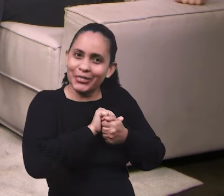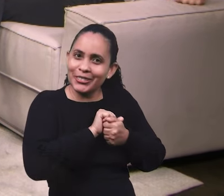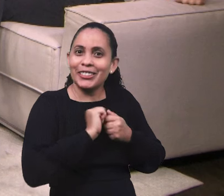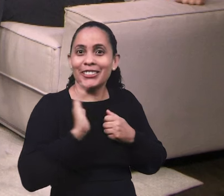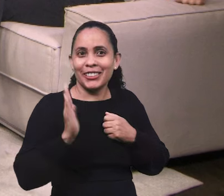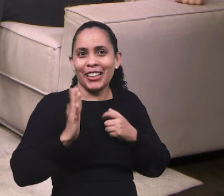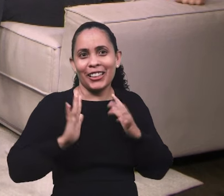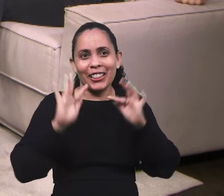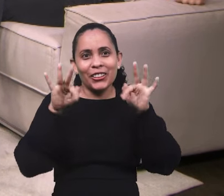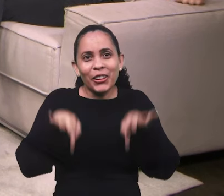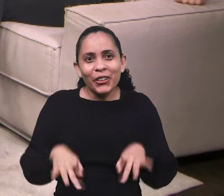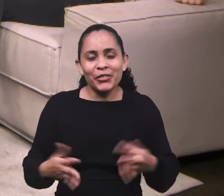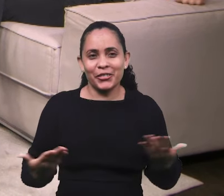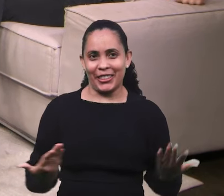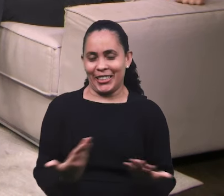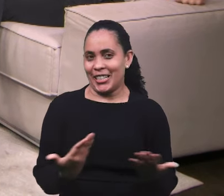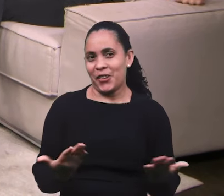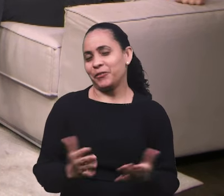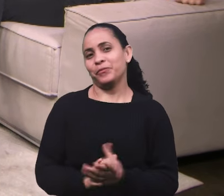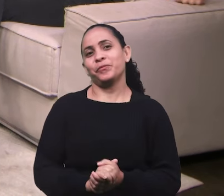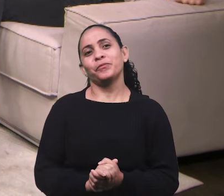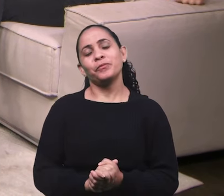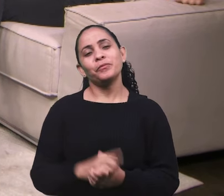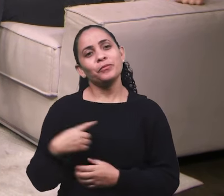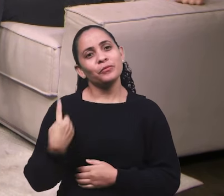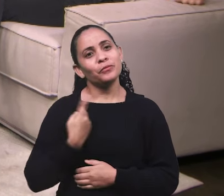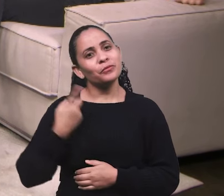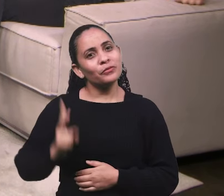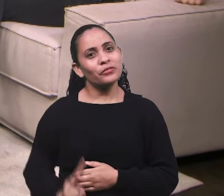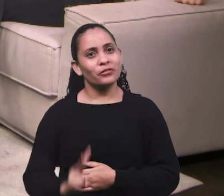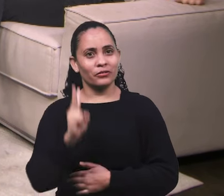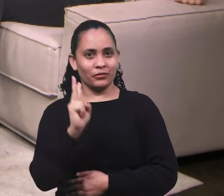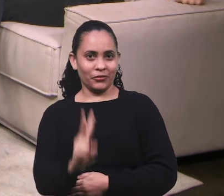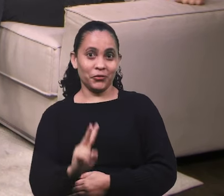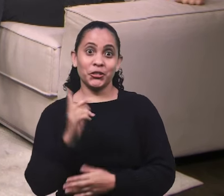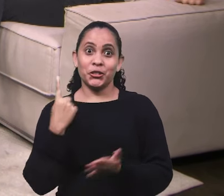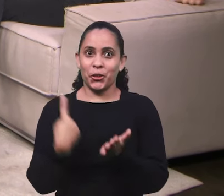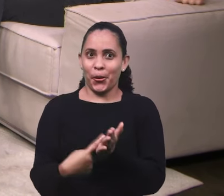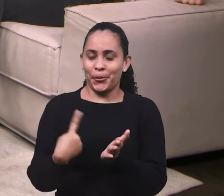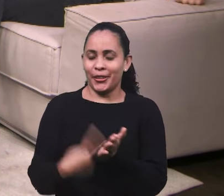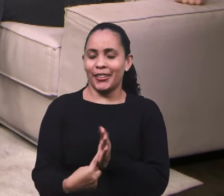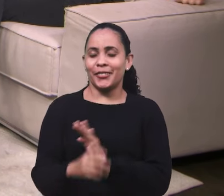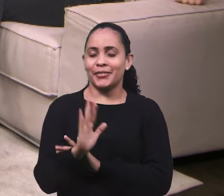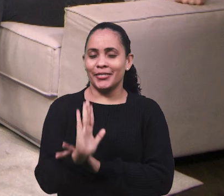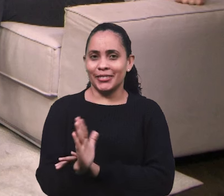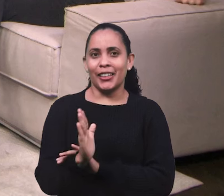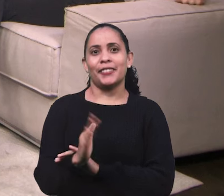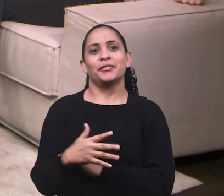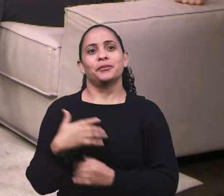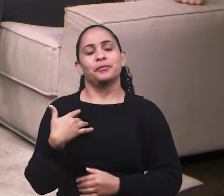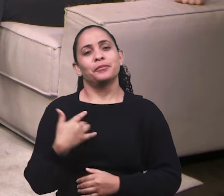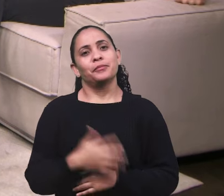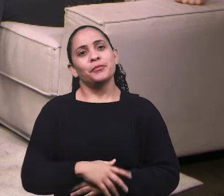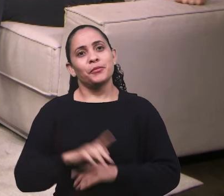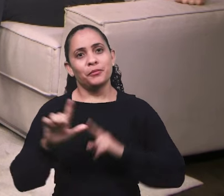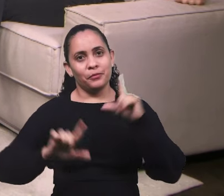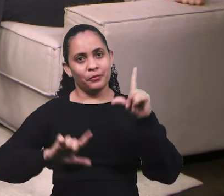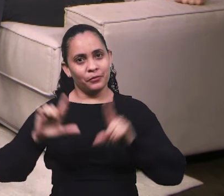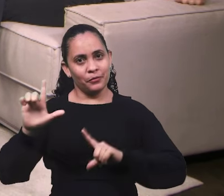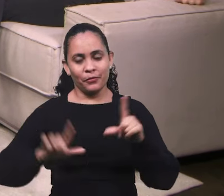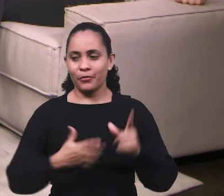final. Já deixo aqui a nossa continuidade, conforme nós já combinamos, para o próximo episódio, né?